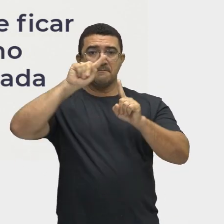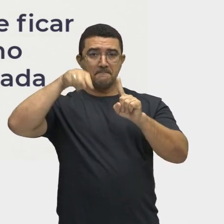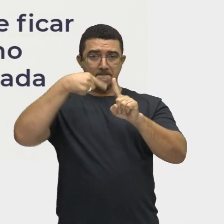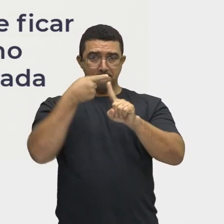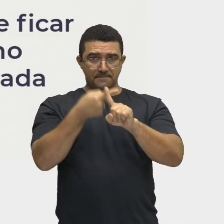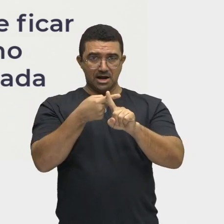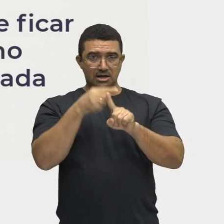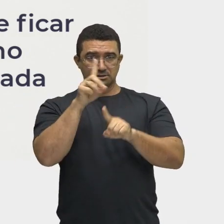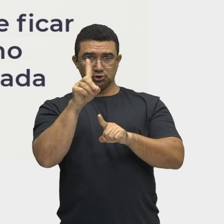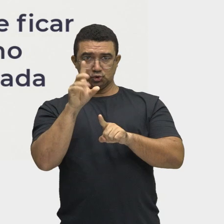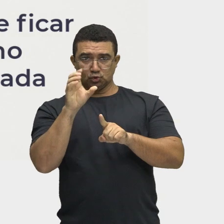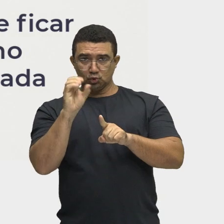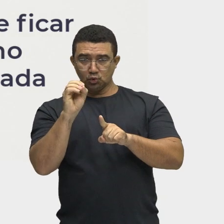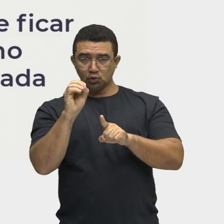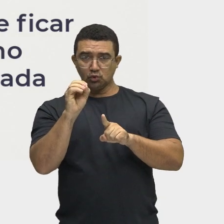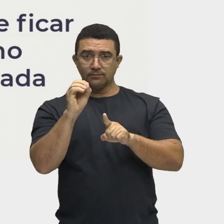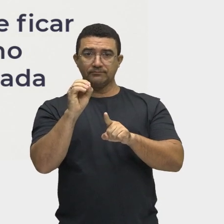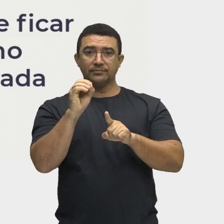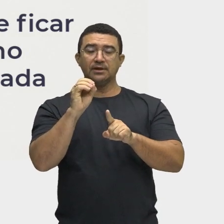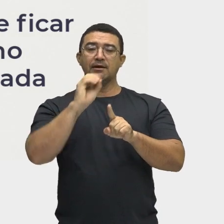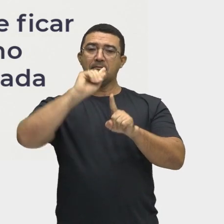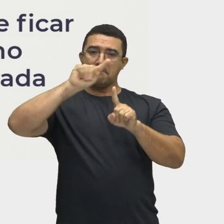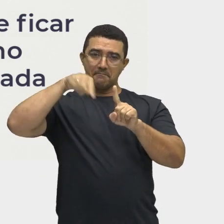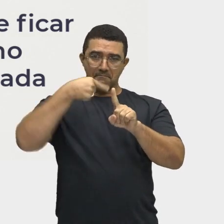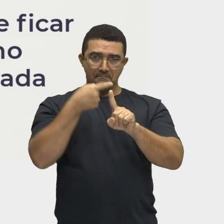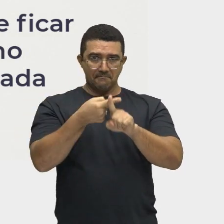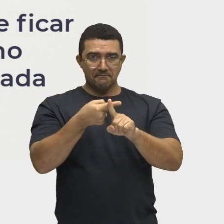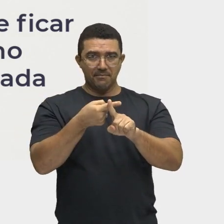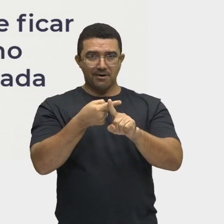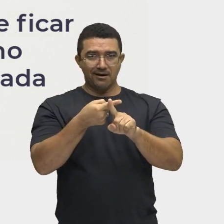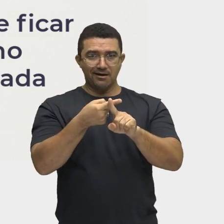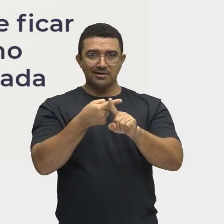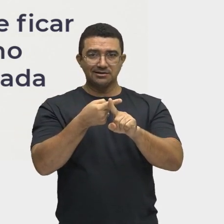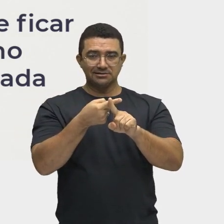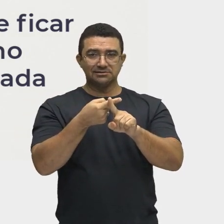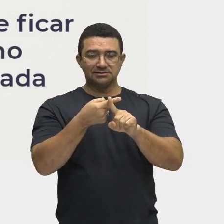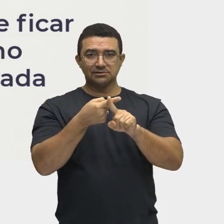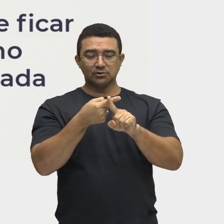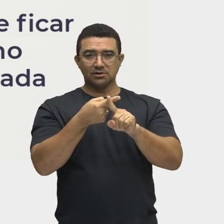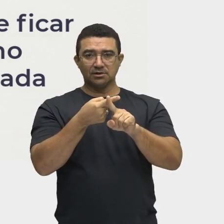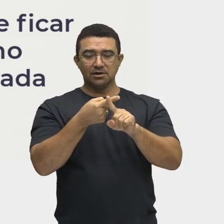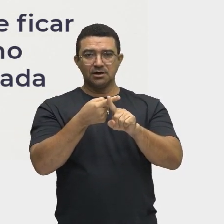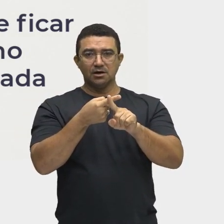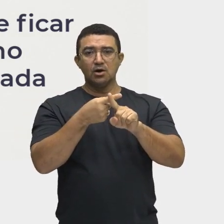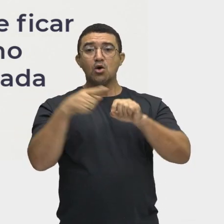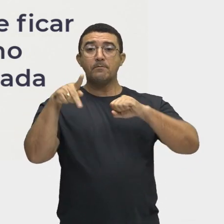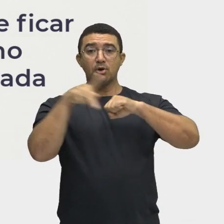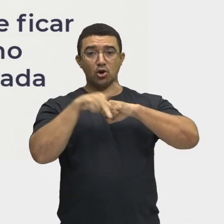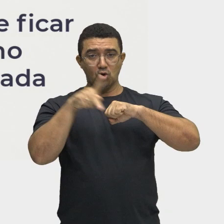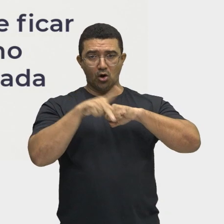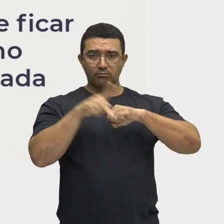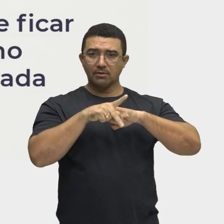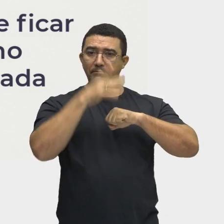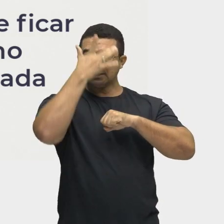quem? Do, depois quem? People, subject,